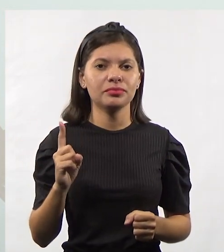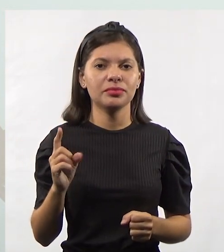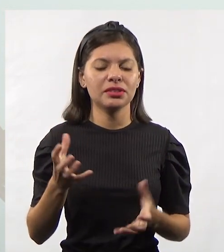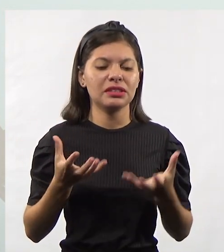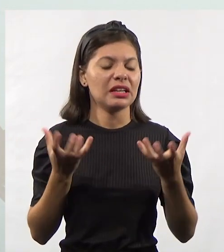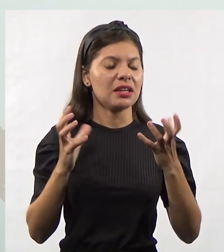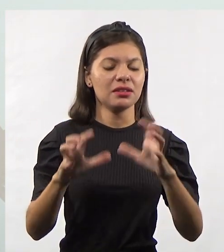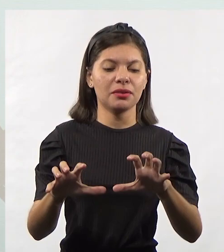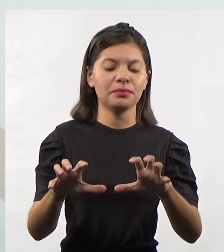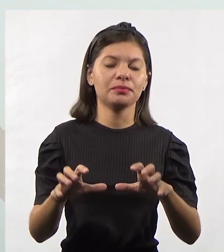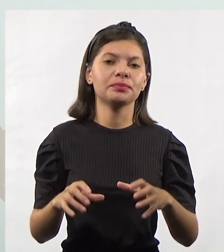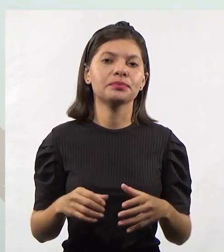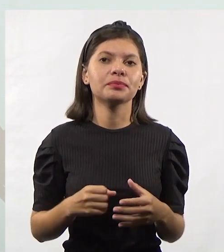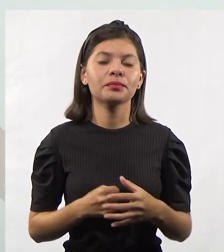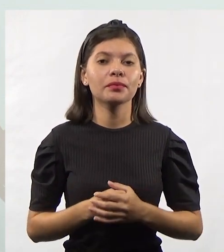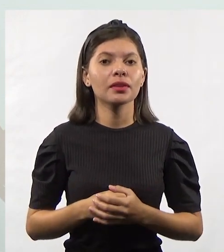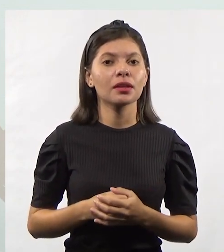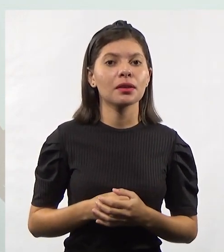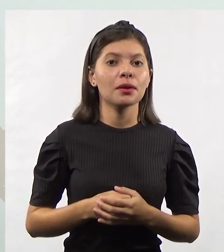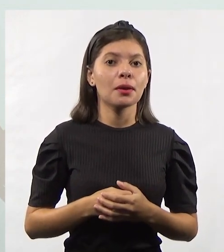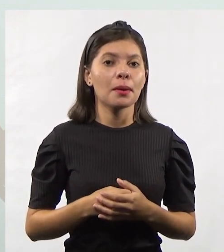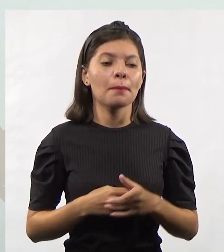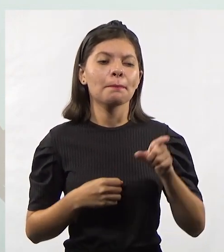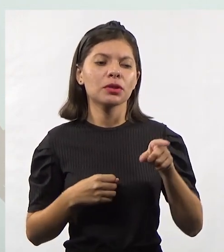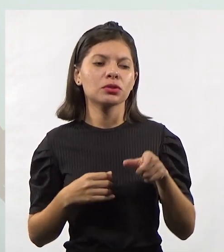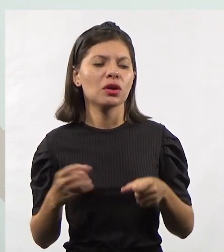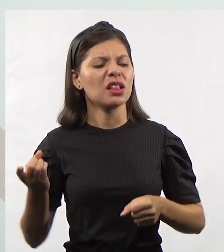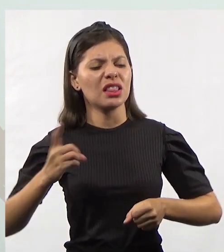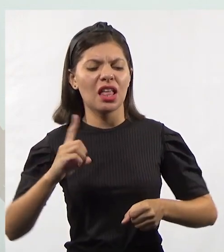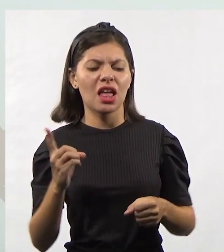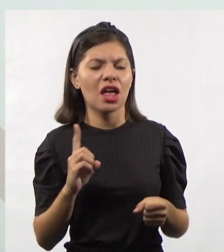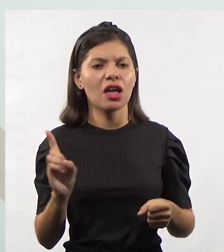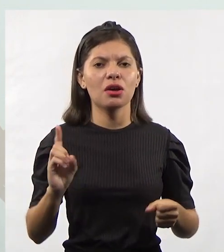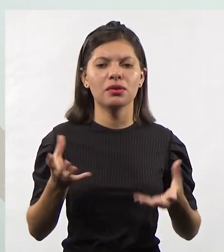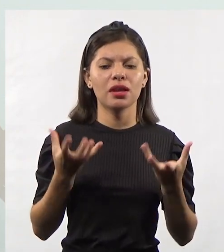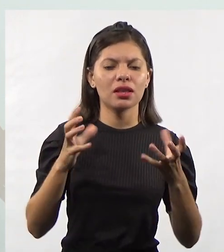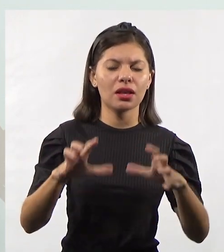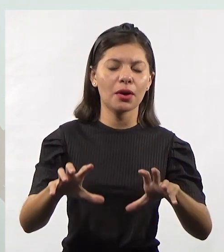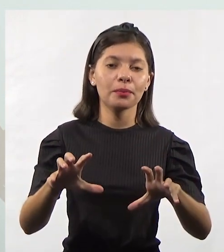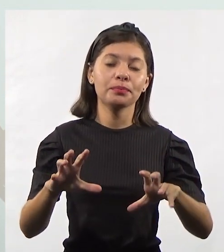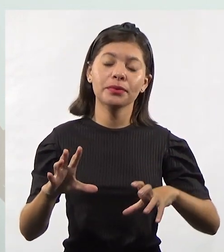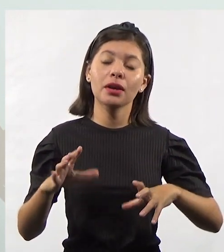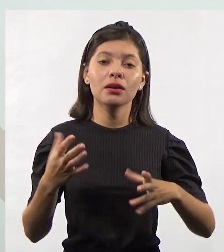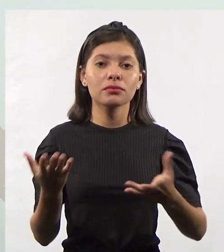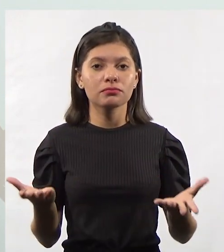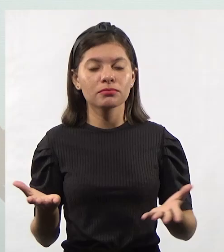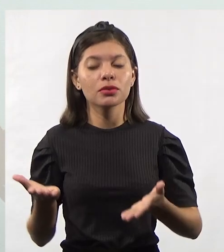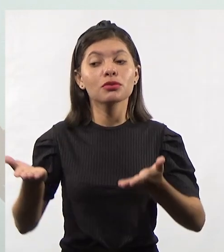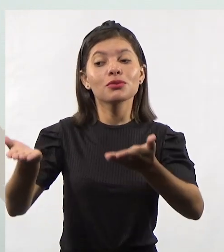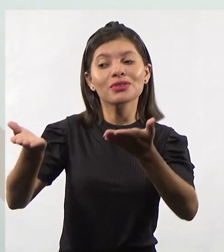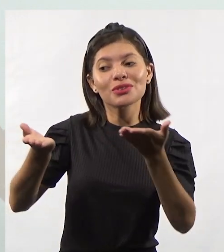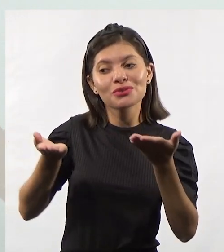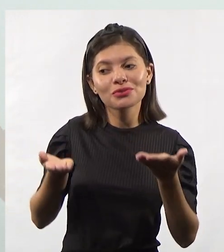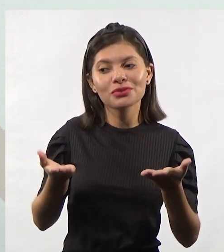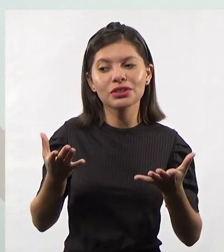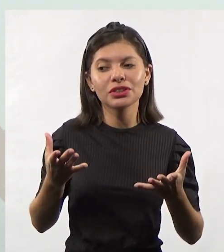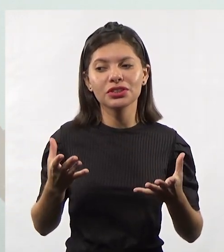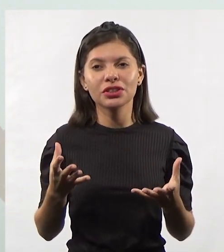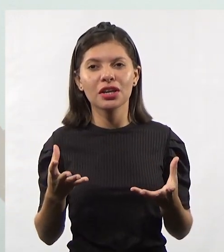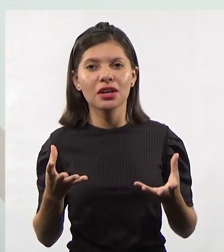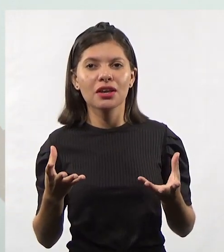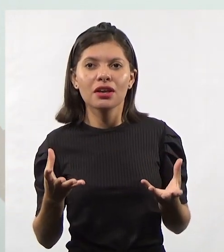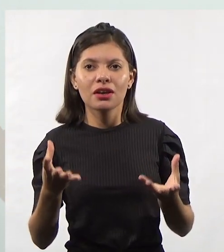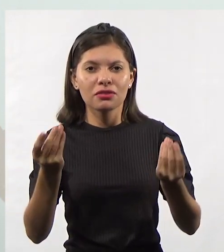discricionariedade a pessoa pode dizer não e aí é sempre interessante fazer o convite para um número maior de pessoas